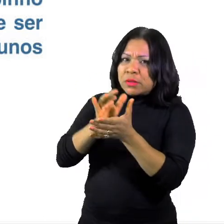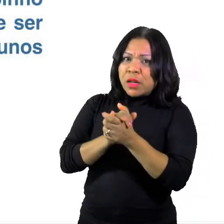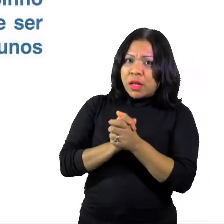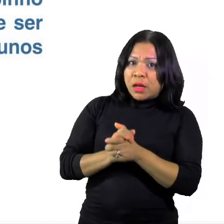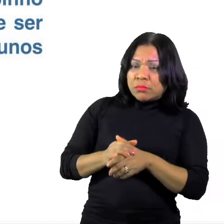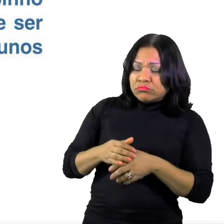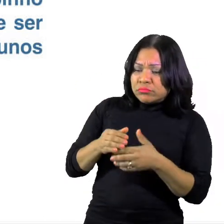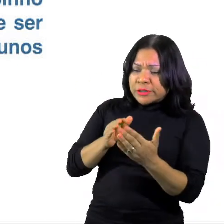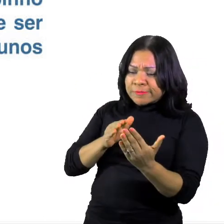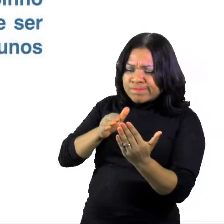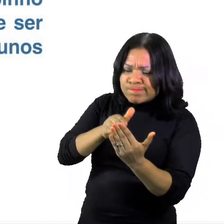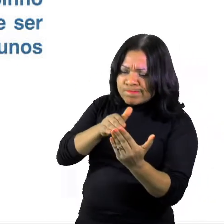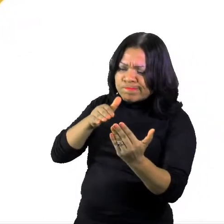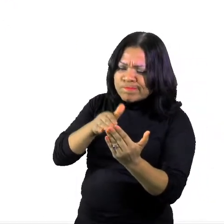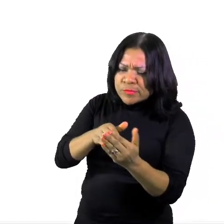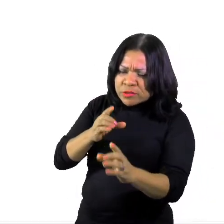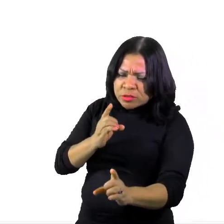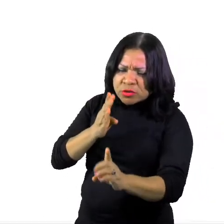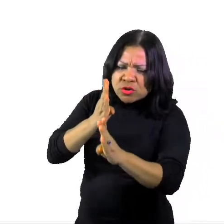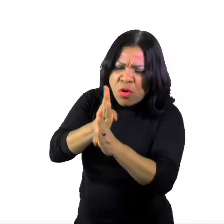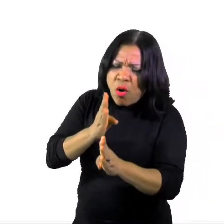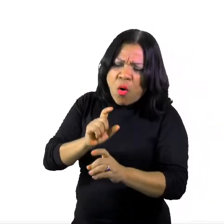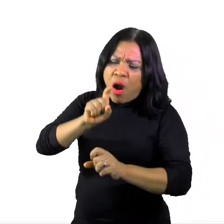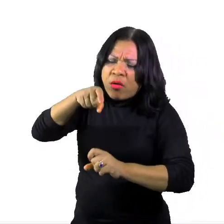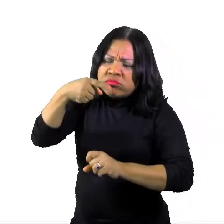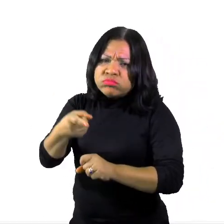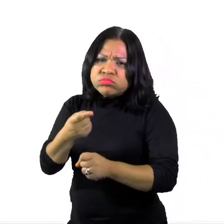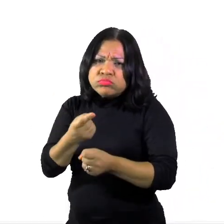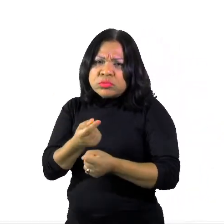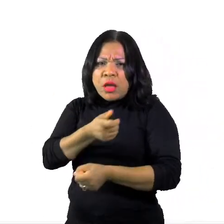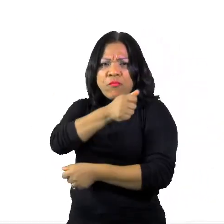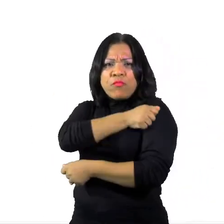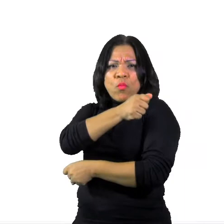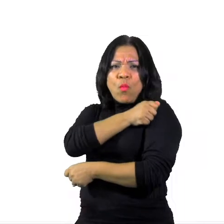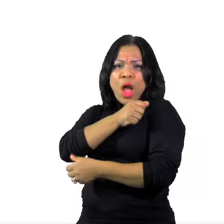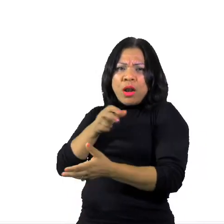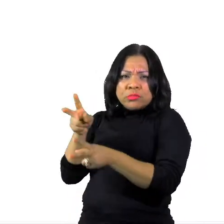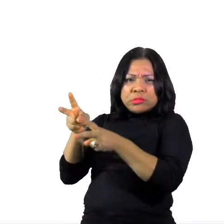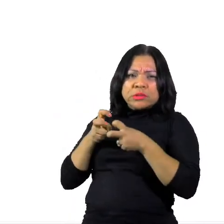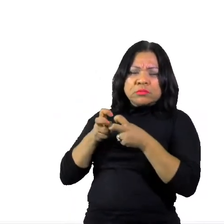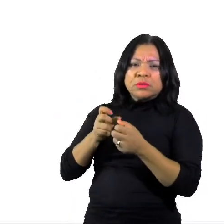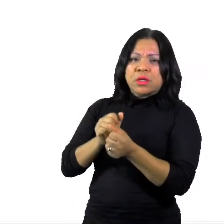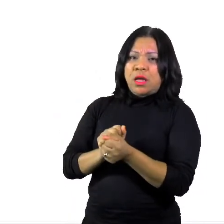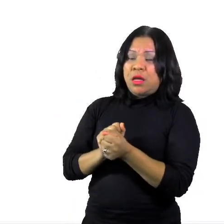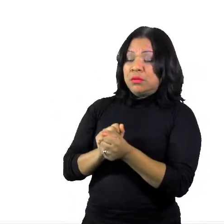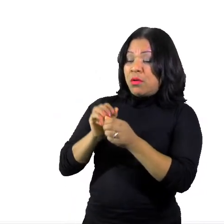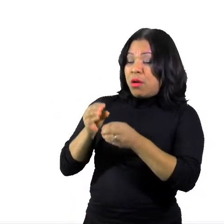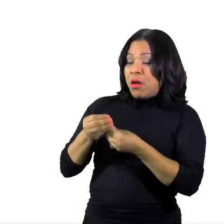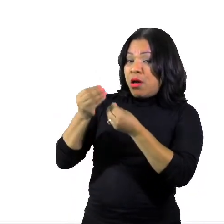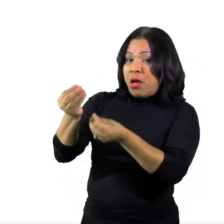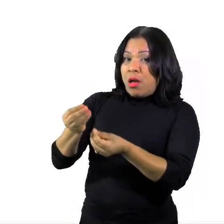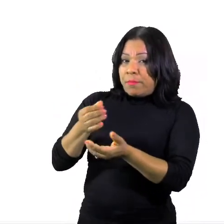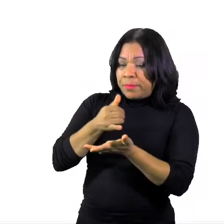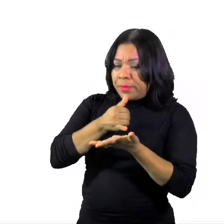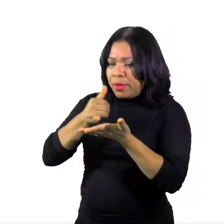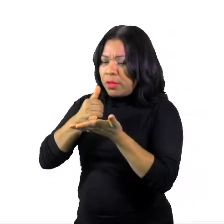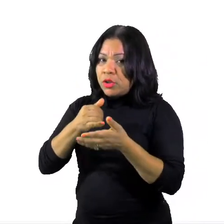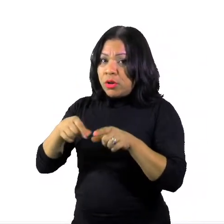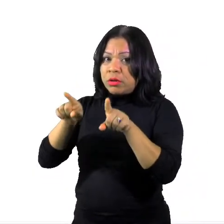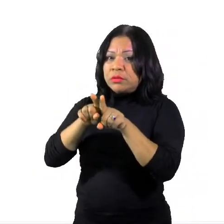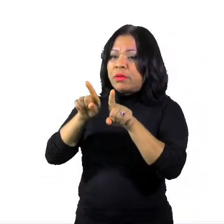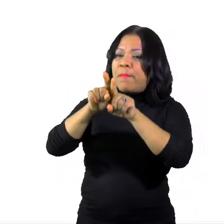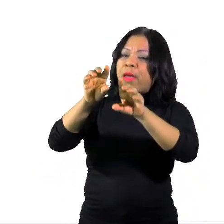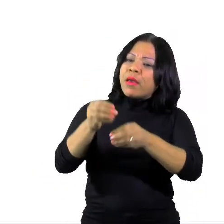estavam os alunos sequestrados. Descobriu que a droga que estava sendo dada a ele também era dada a todos os